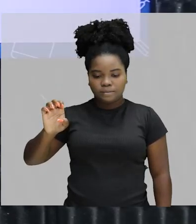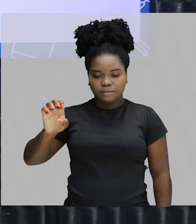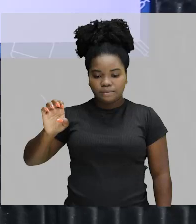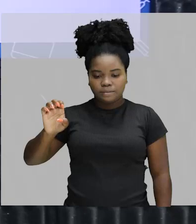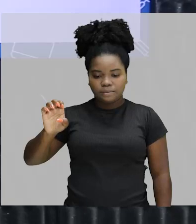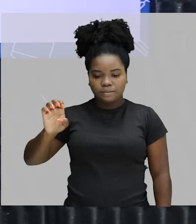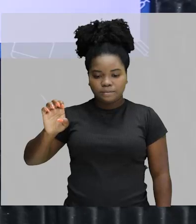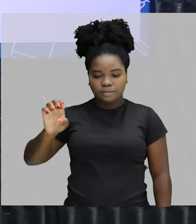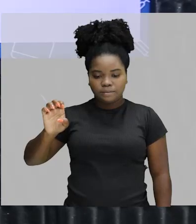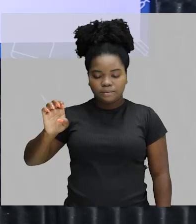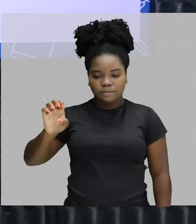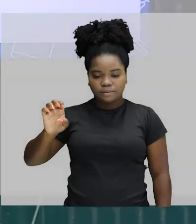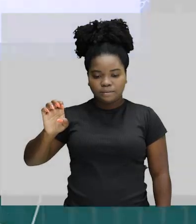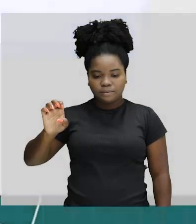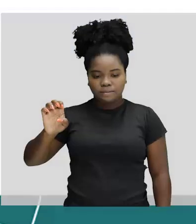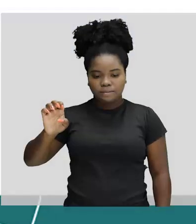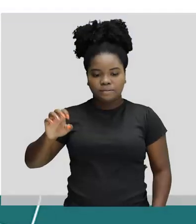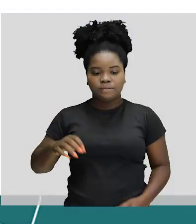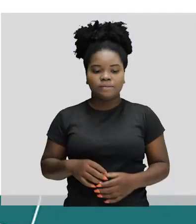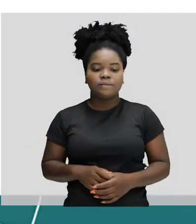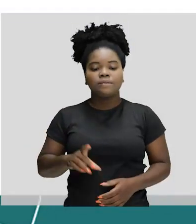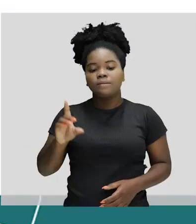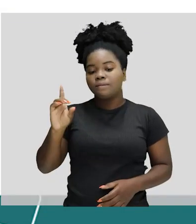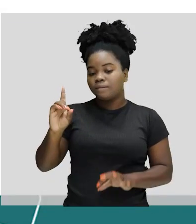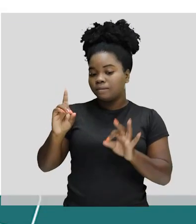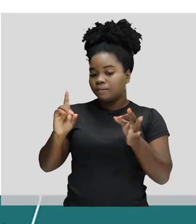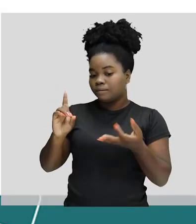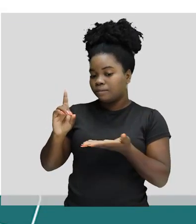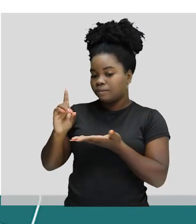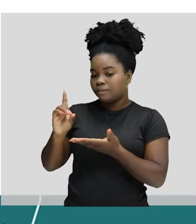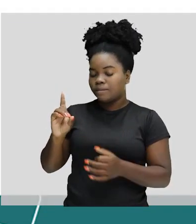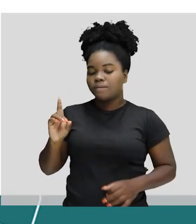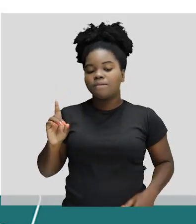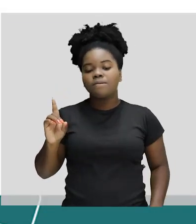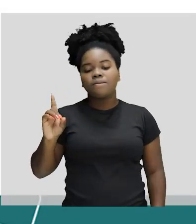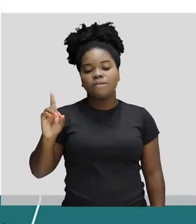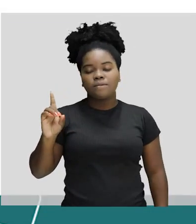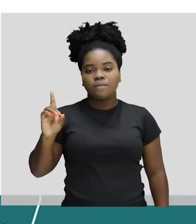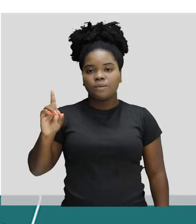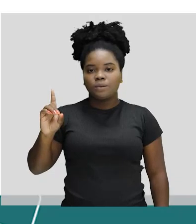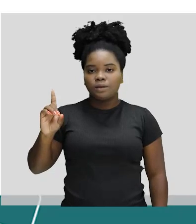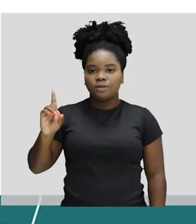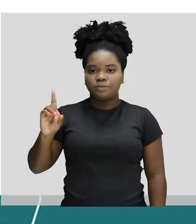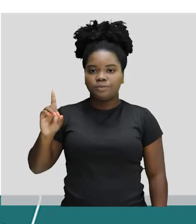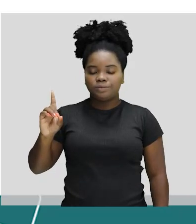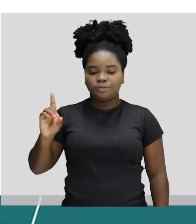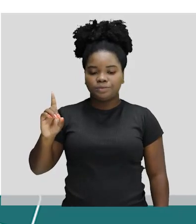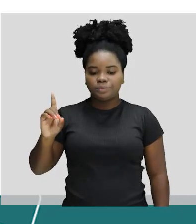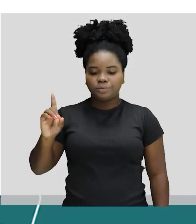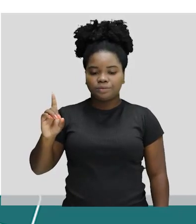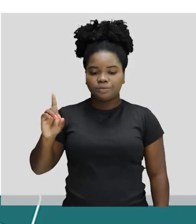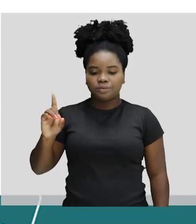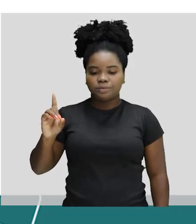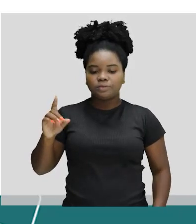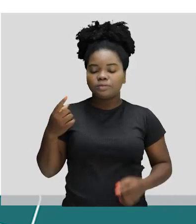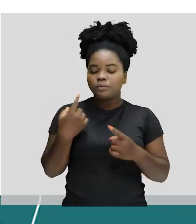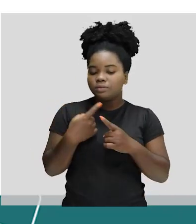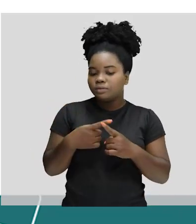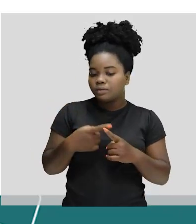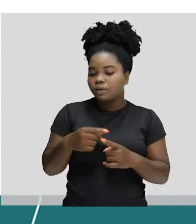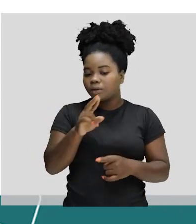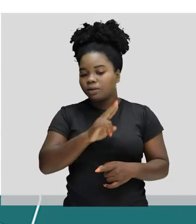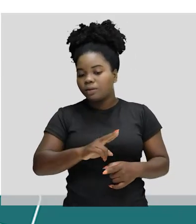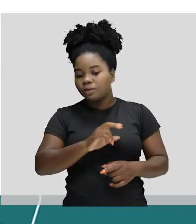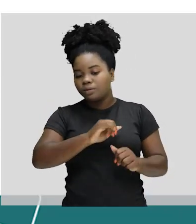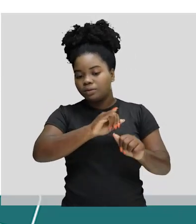E, superlativo absoluto relativo. Né? Então, é o superlativo absoluto sintético, porque a gente